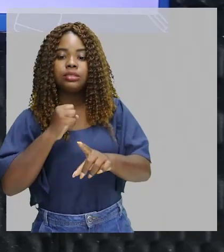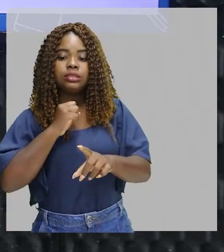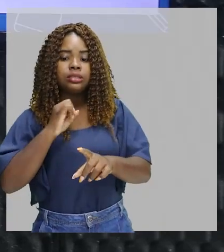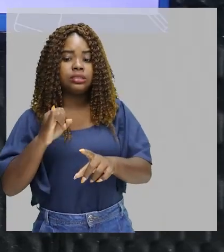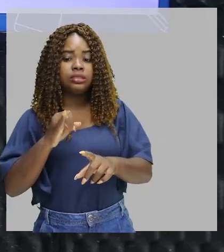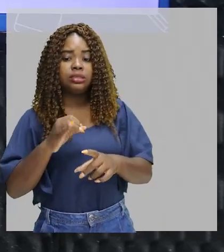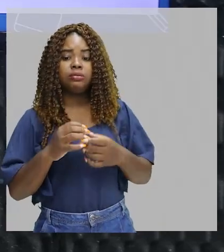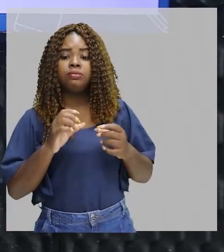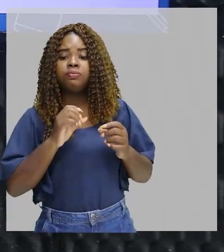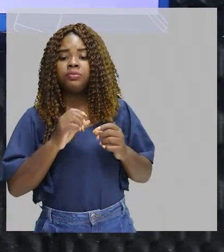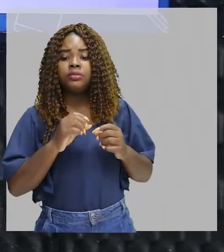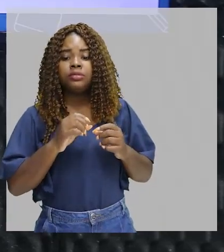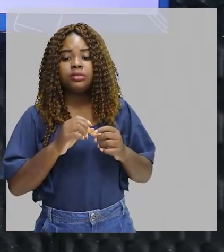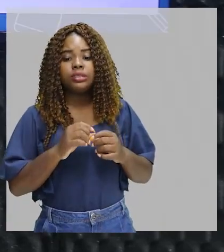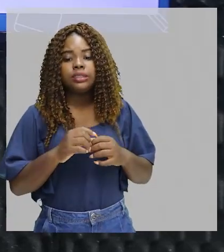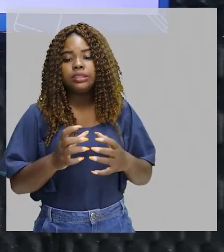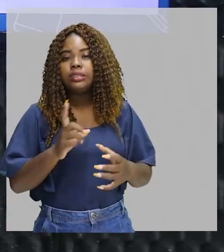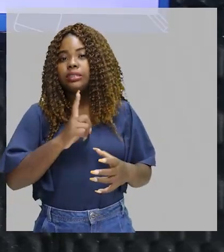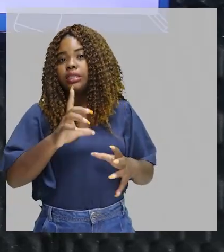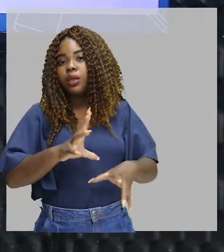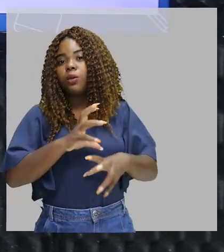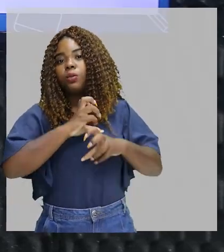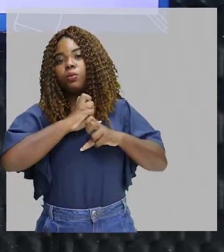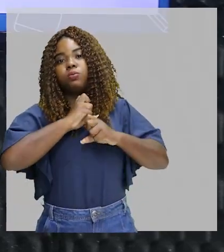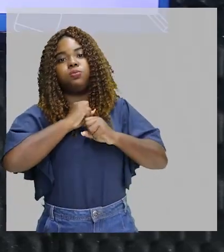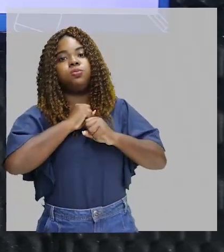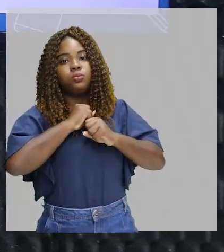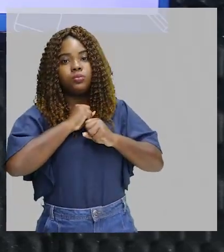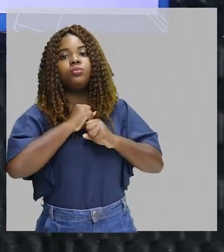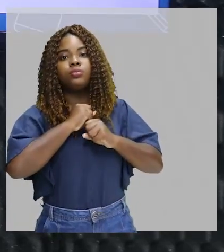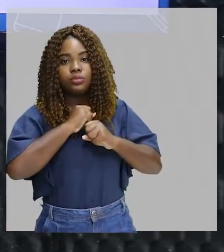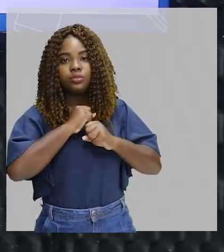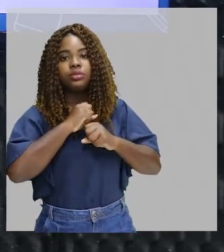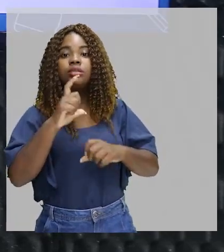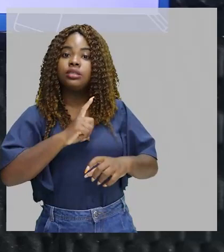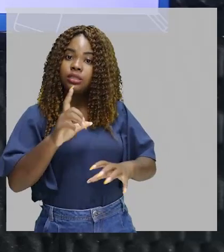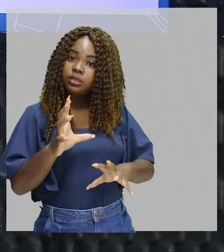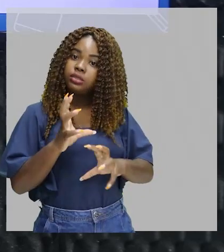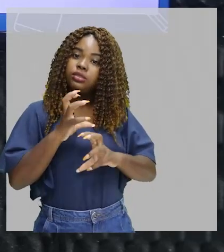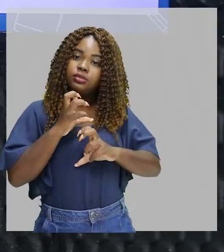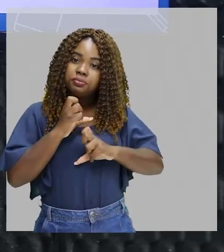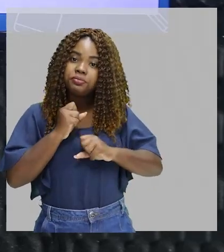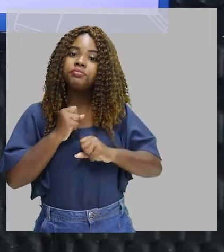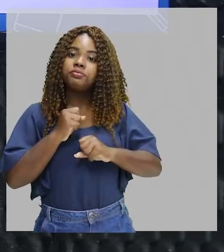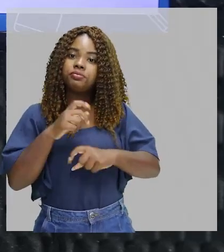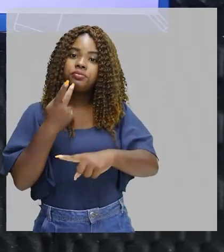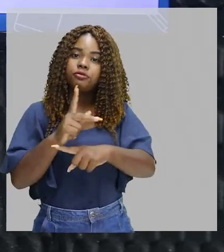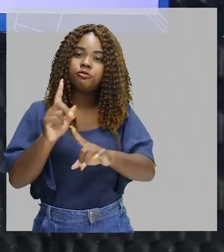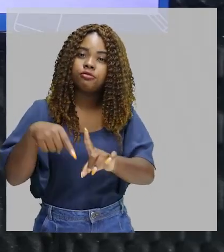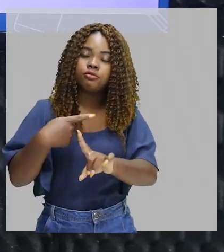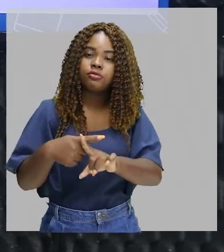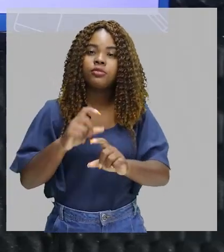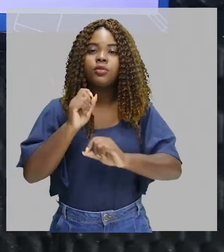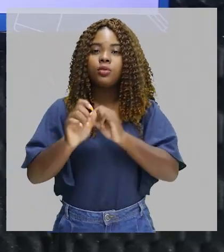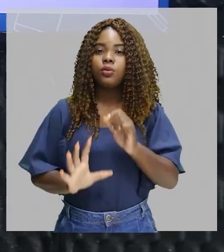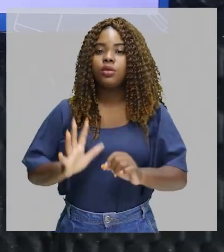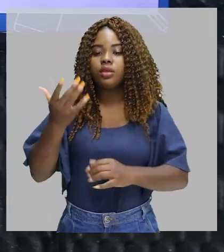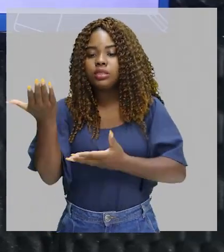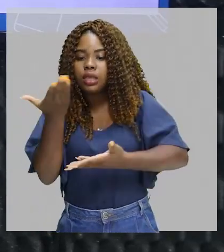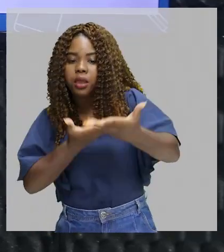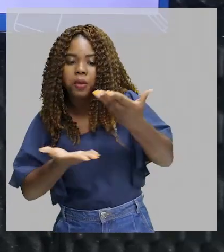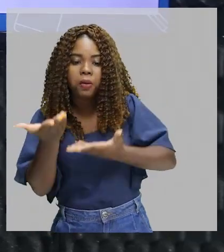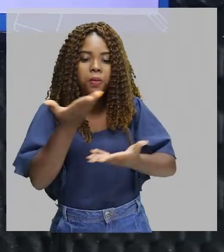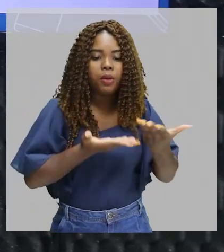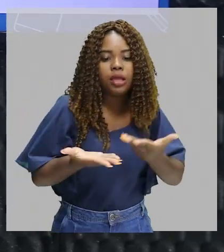tem a tendência de estar recebendo, tem uma grande tendência em receber esse H+, o seu